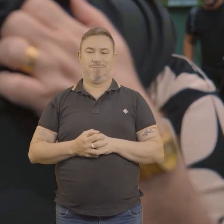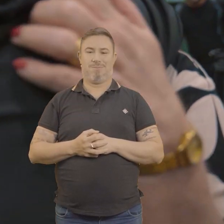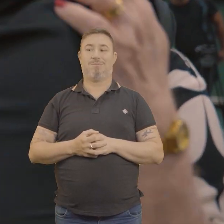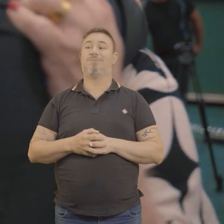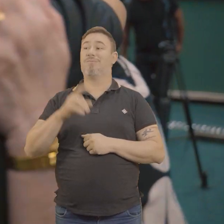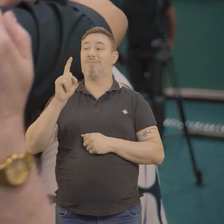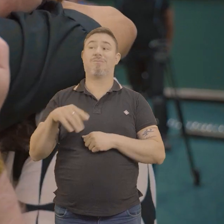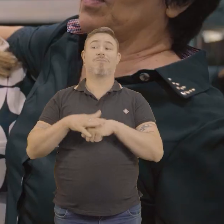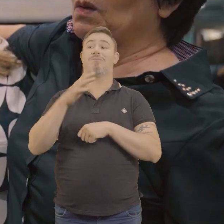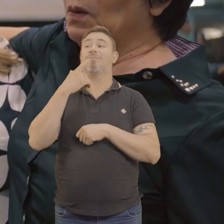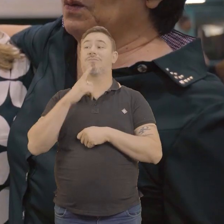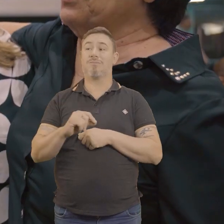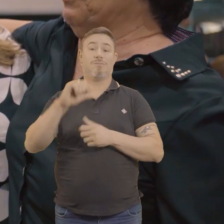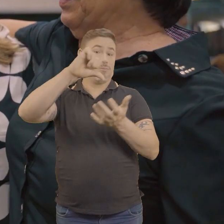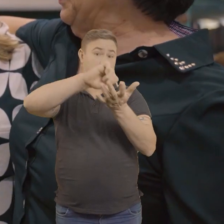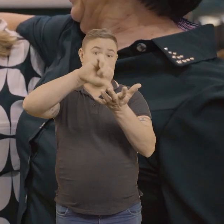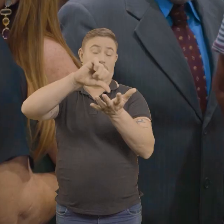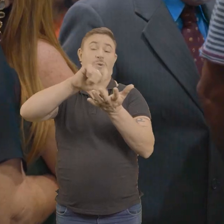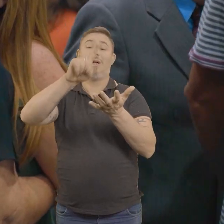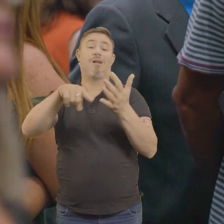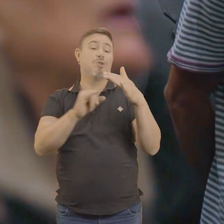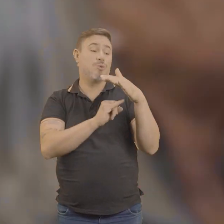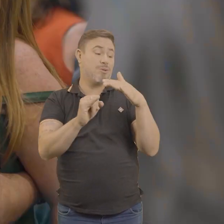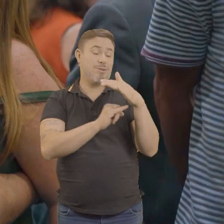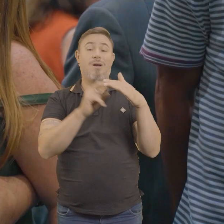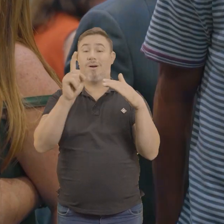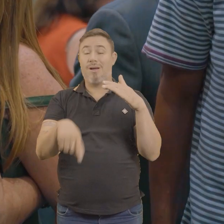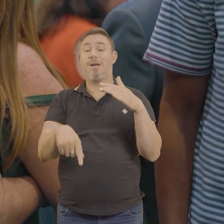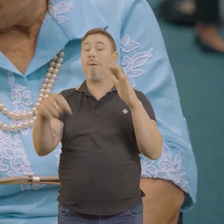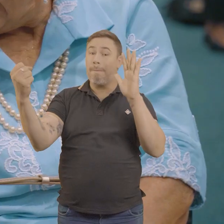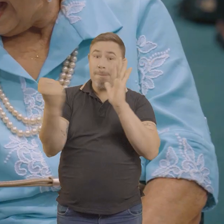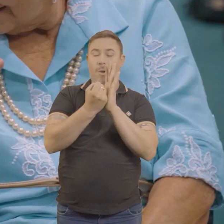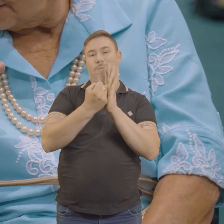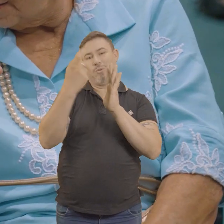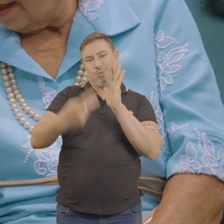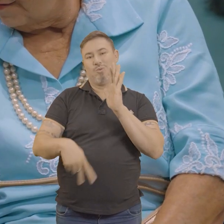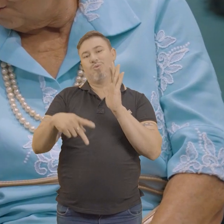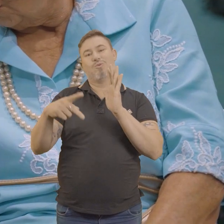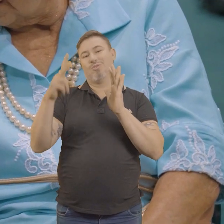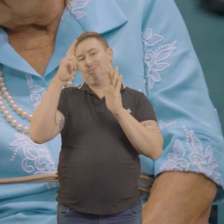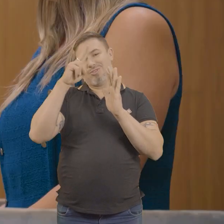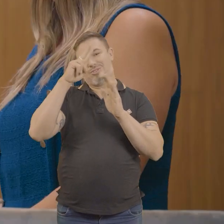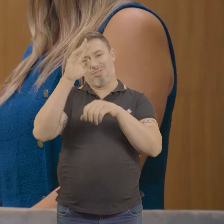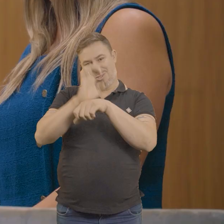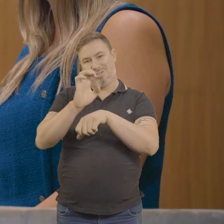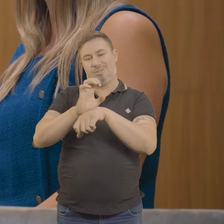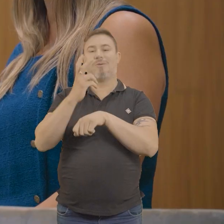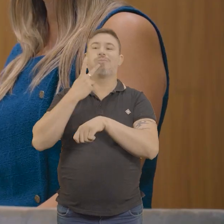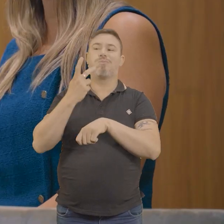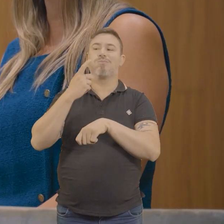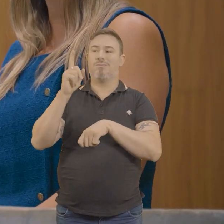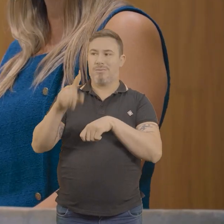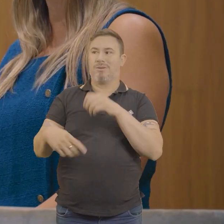Ele é mais do que um equipamento, do que uma instituição, né? Ele é um patrimônio do estado do Ceará, inclusive